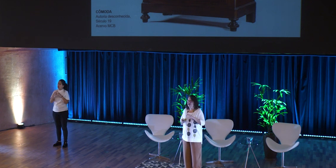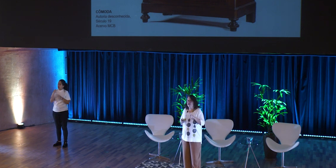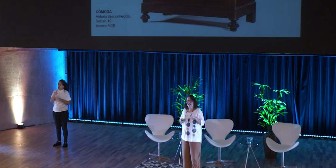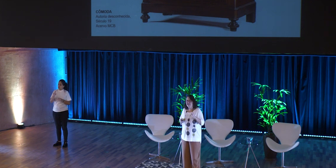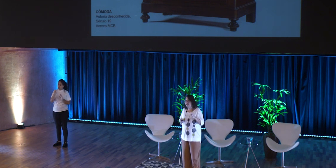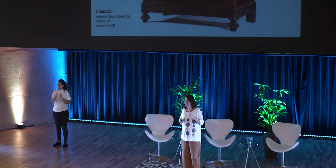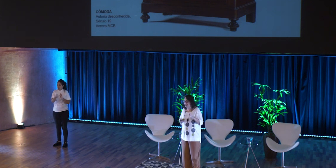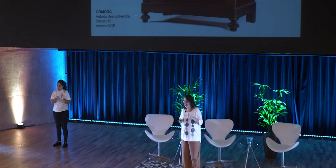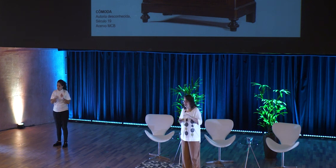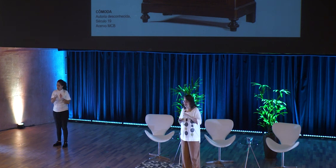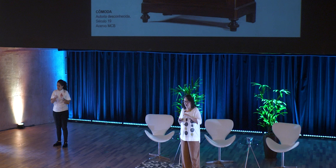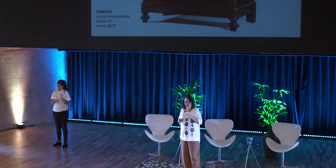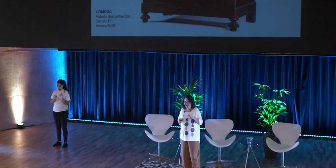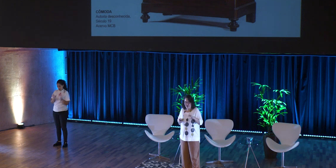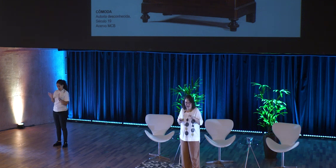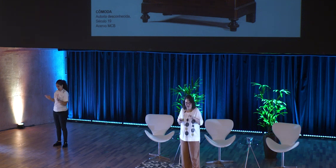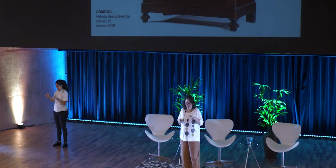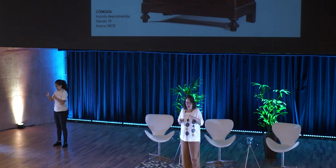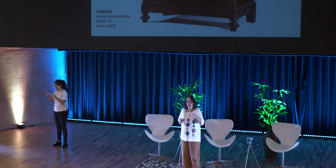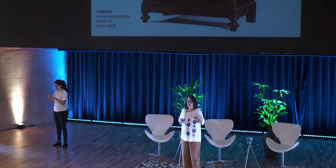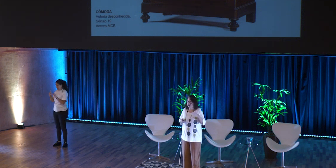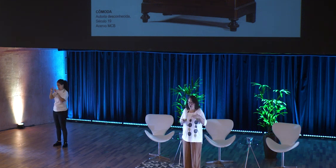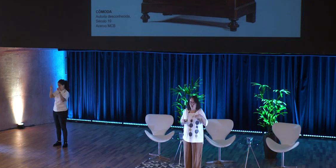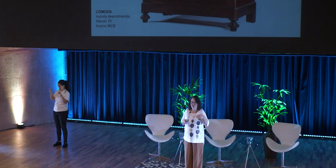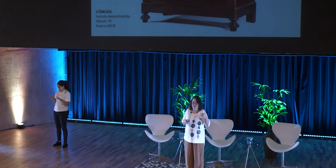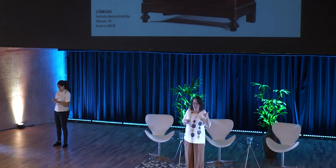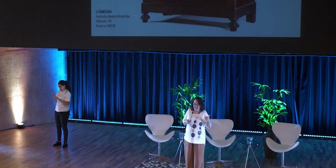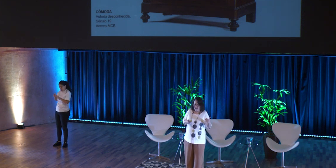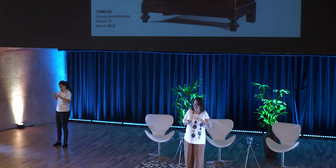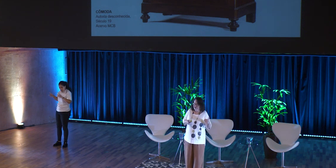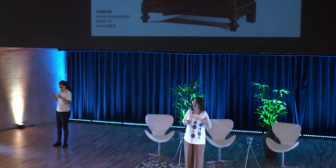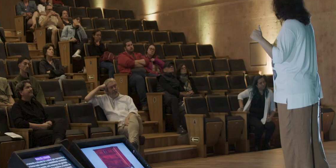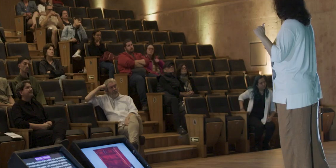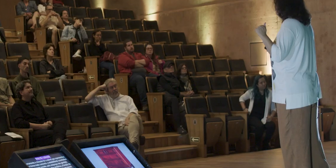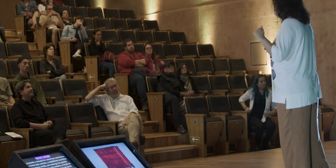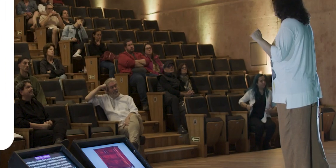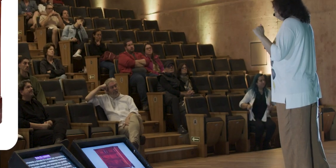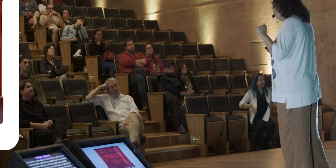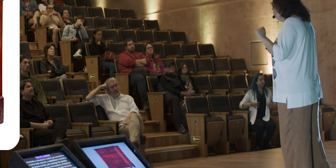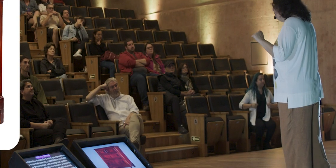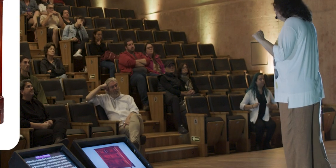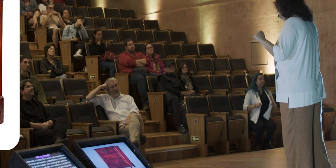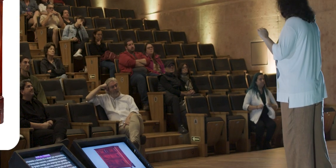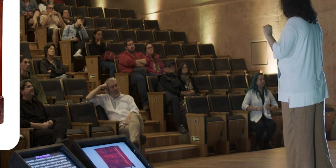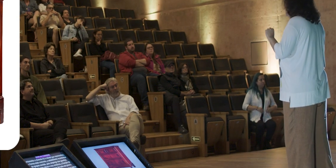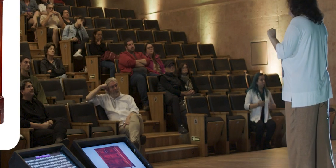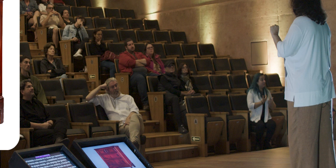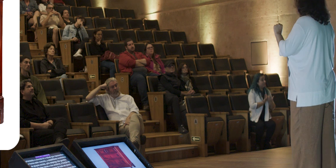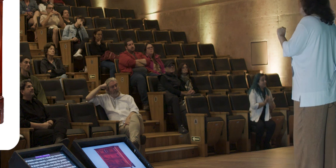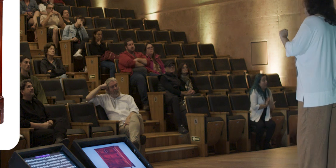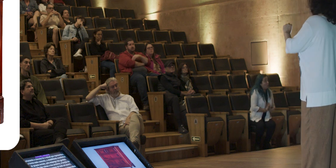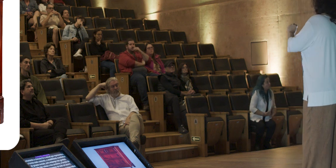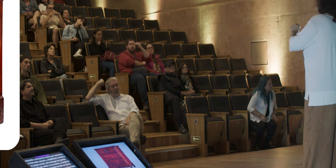gavetas. Diferente das caixas e dos armários, onde tudo se empilhava, a função da cômoda não